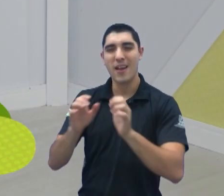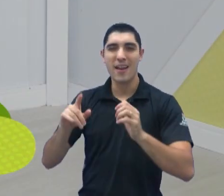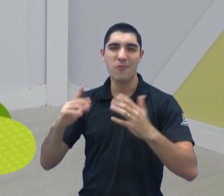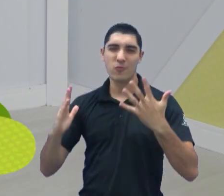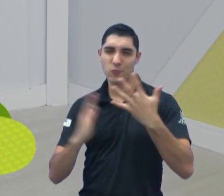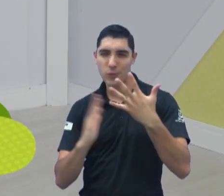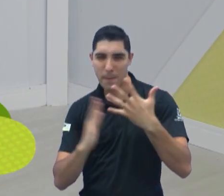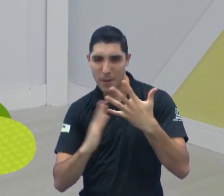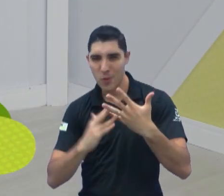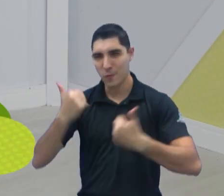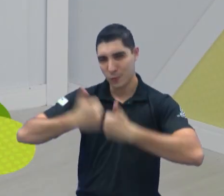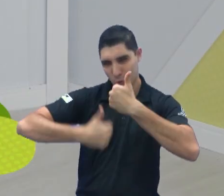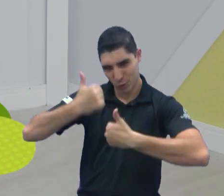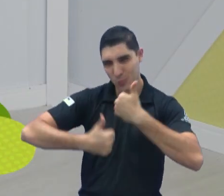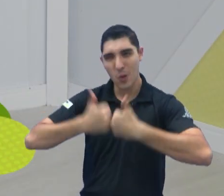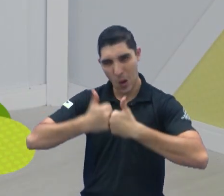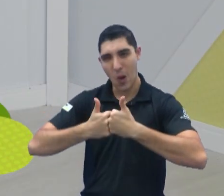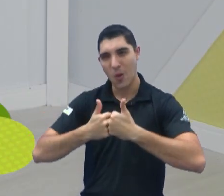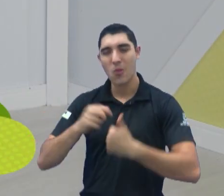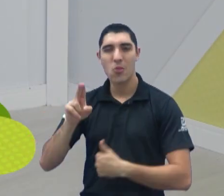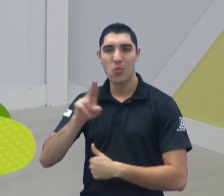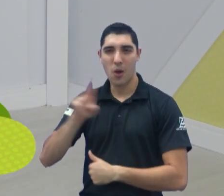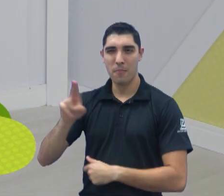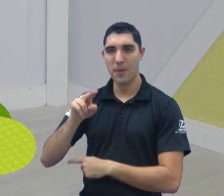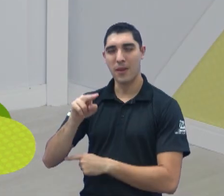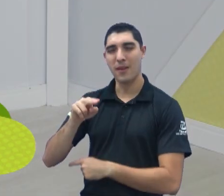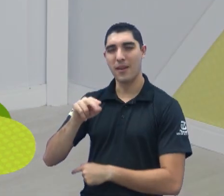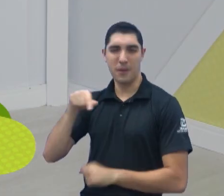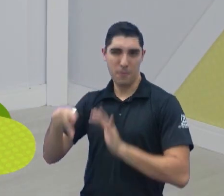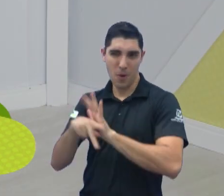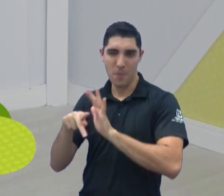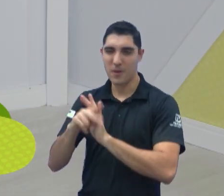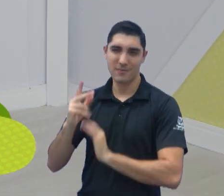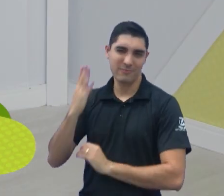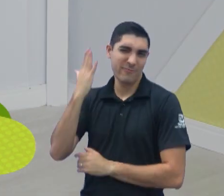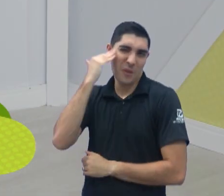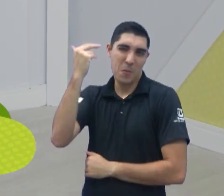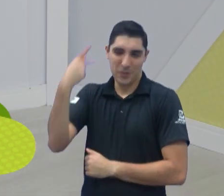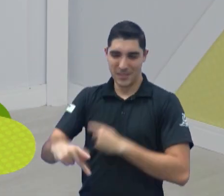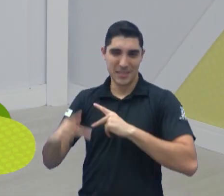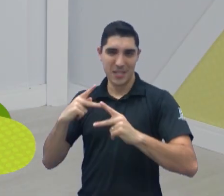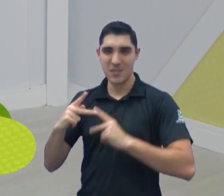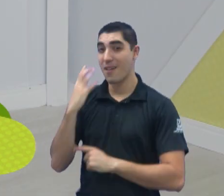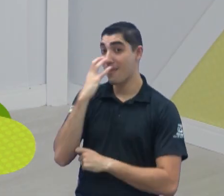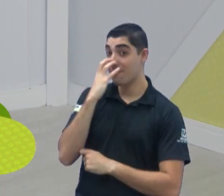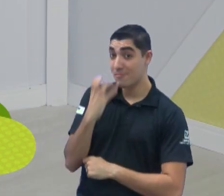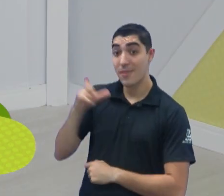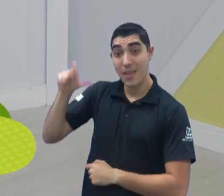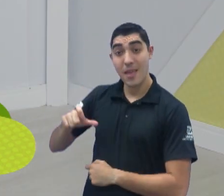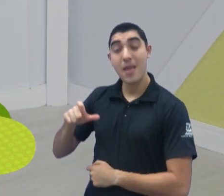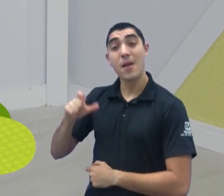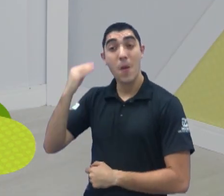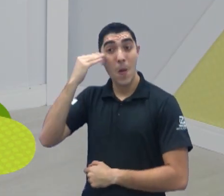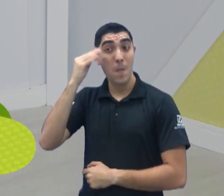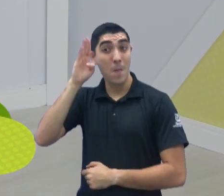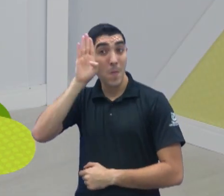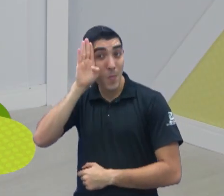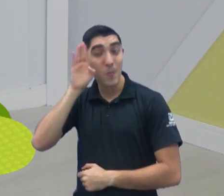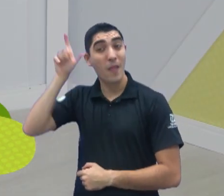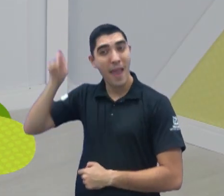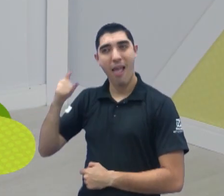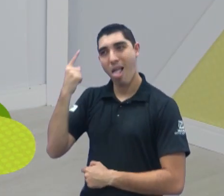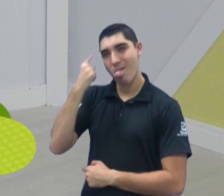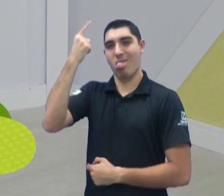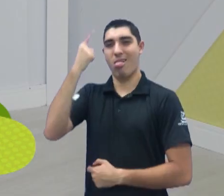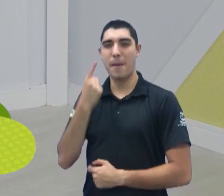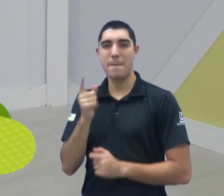Norte de futebol amador, que aqui em São José dos Campos ficou apelidada carinhosamente, inclusive pelo Bruno Castilho, né? Que ele deu esse apelido, eu e ele demos